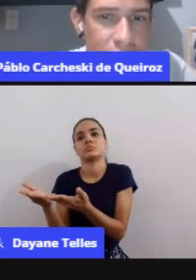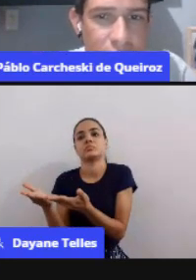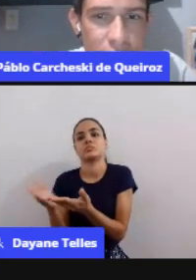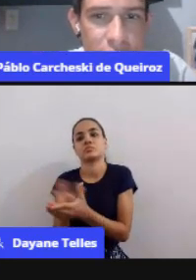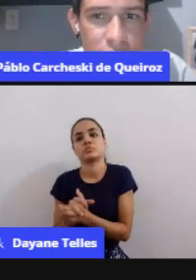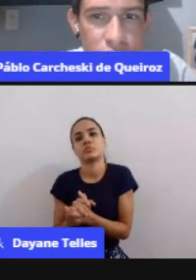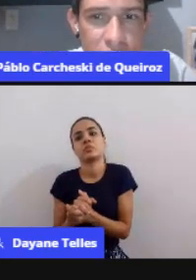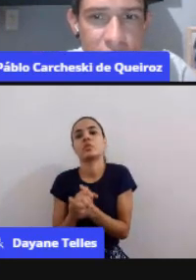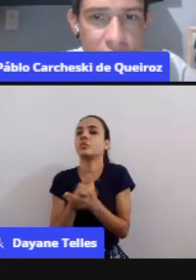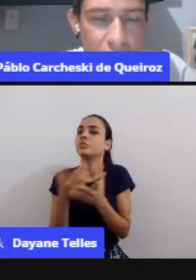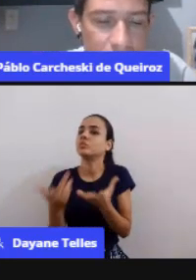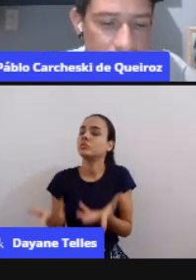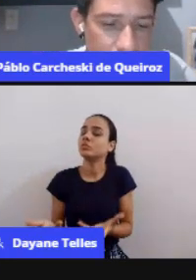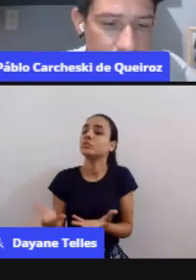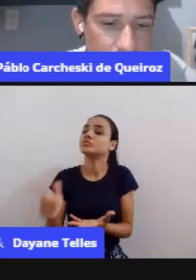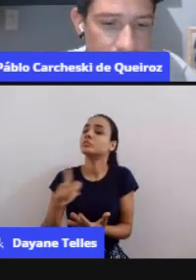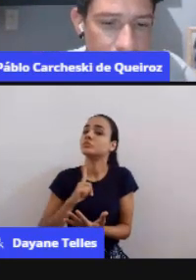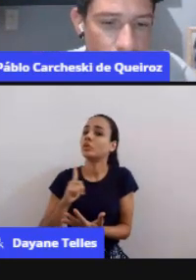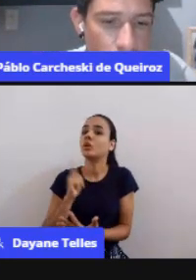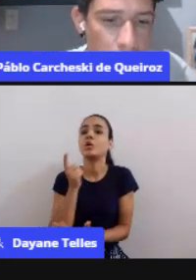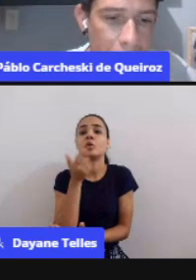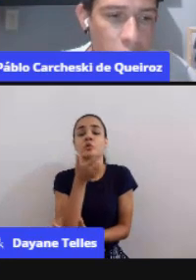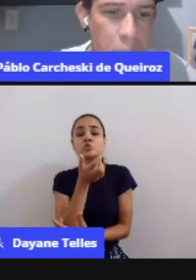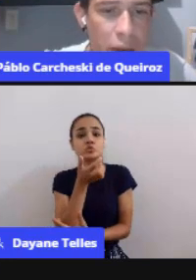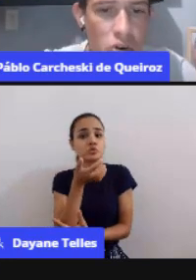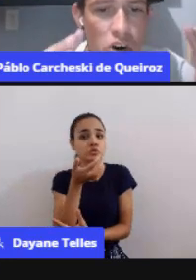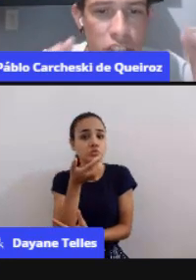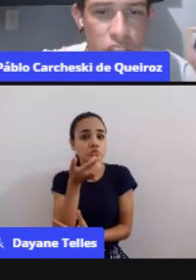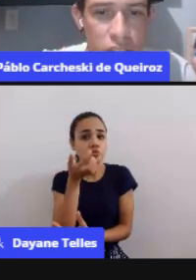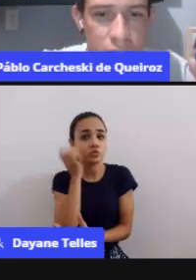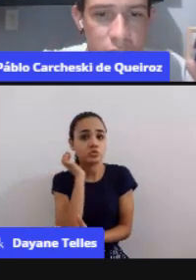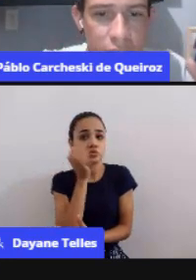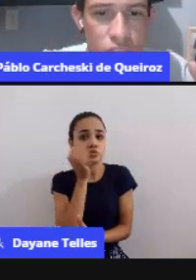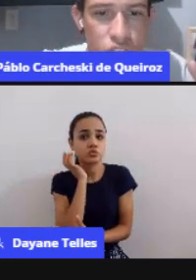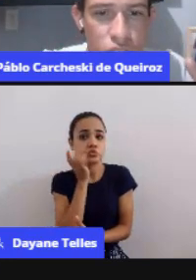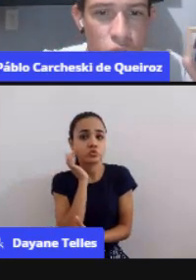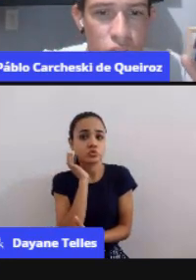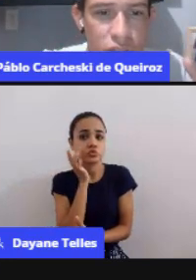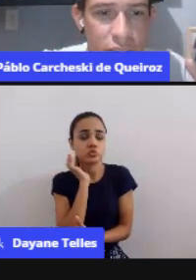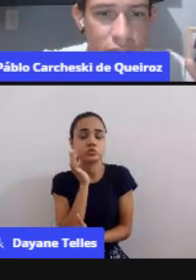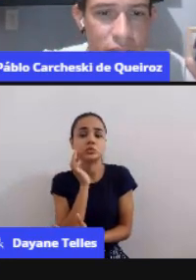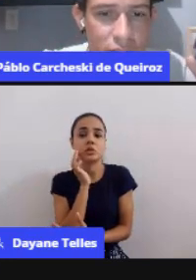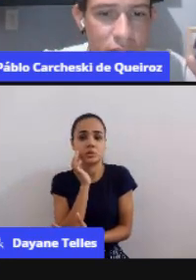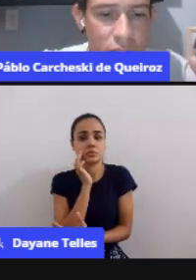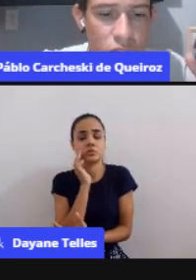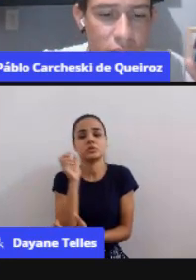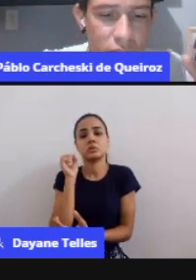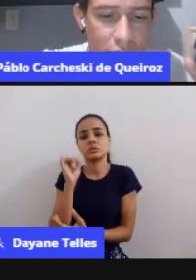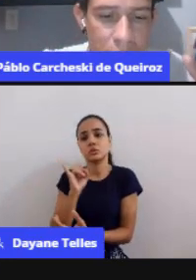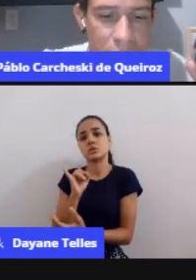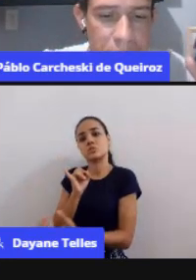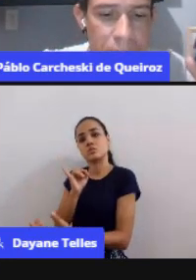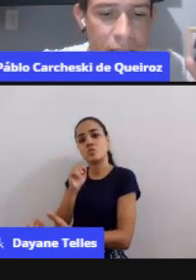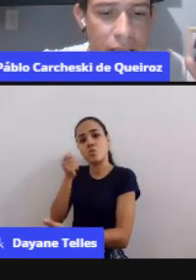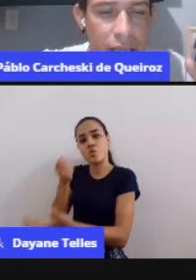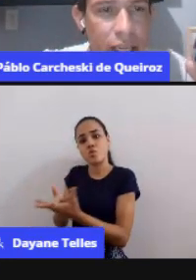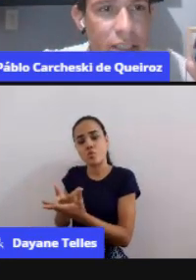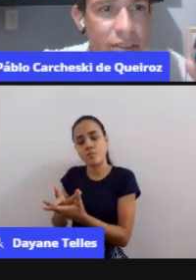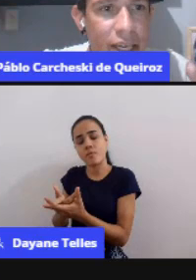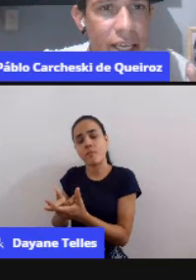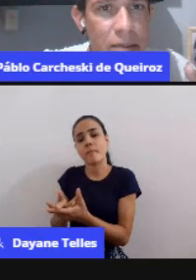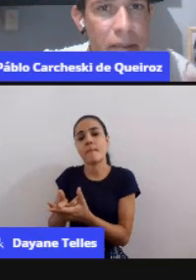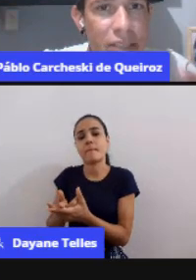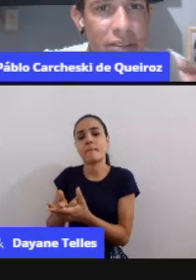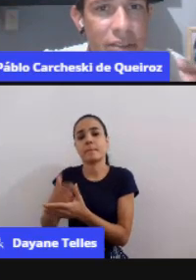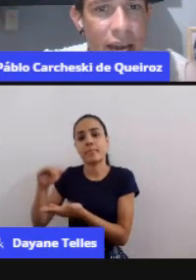achocolatado, que se você comprar o pacote, né, de 800 gramas,